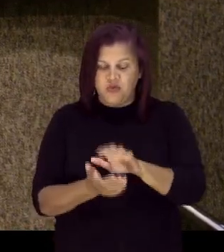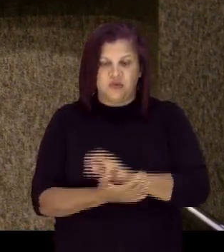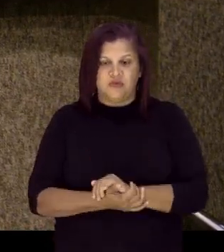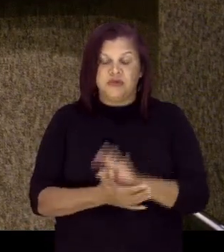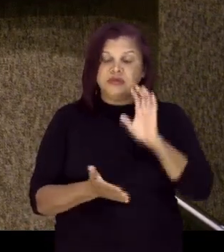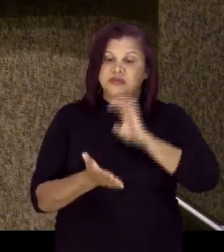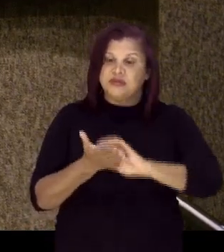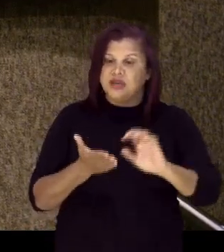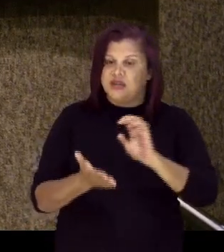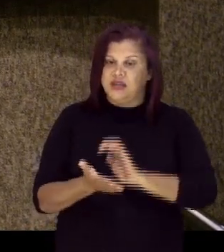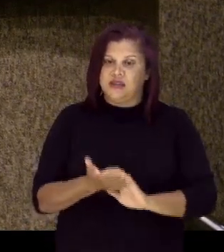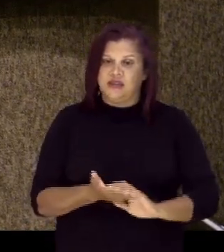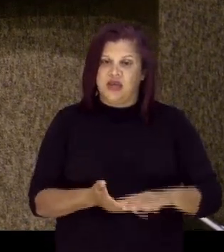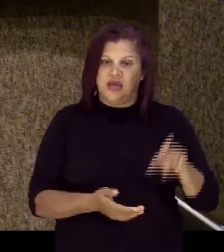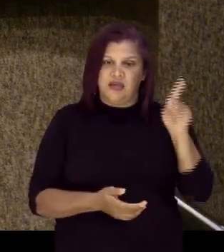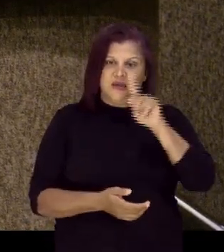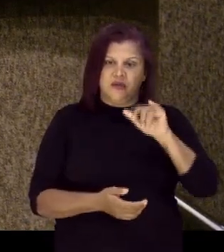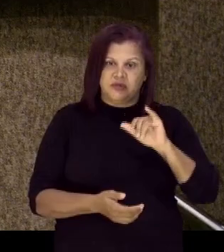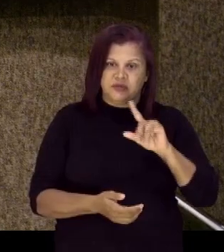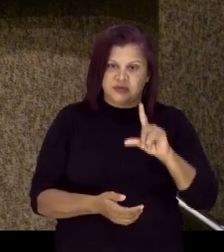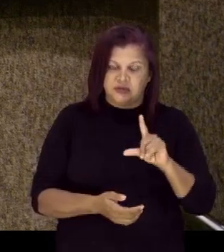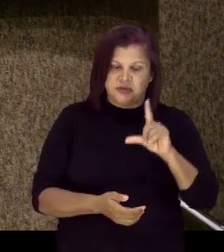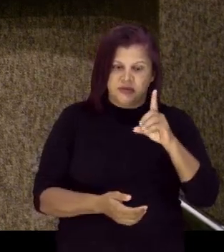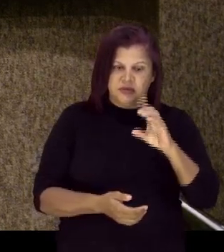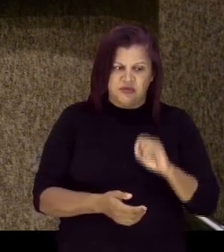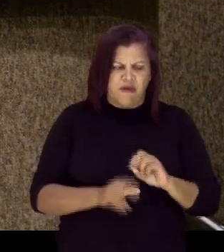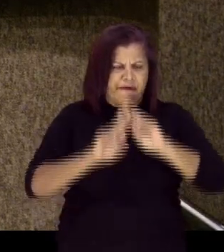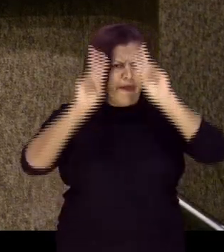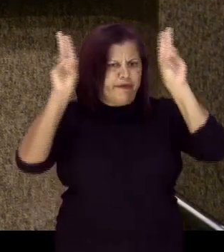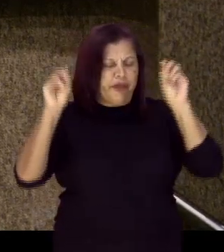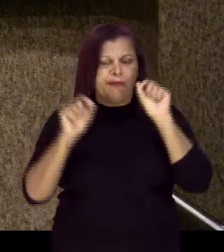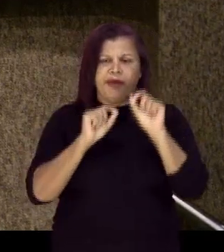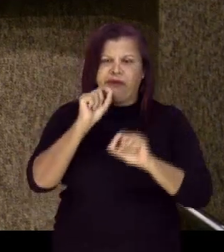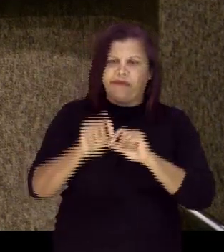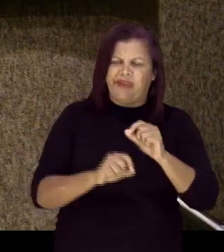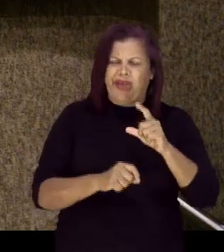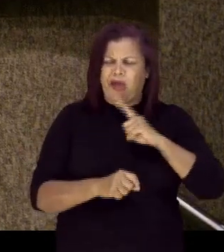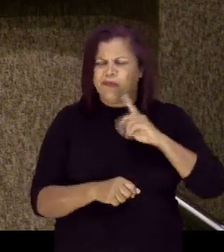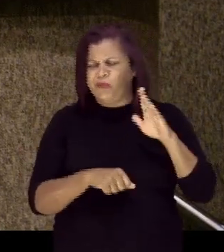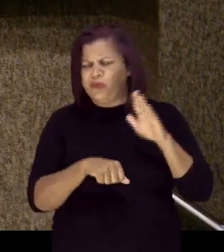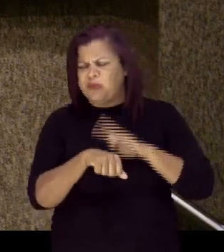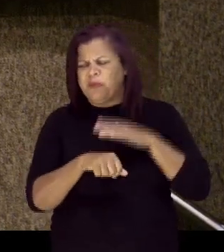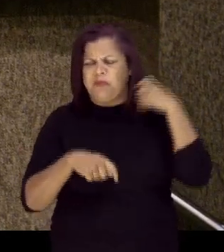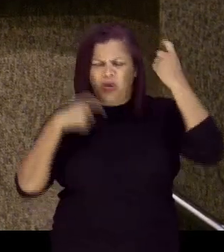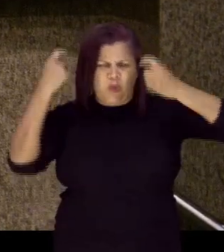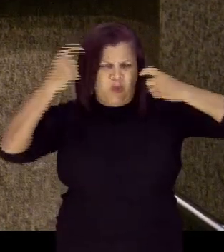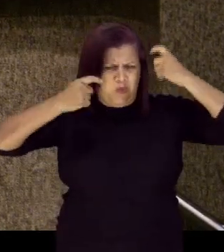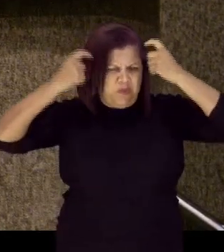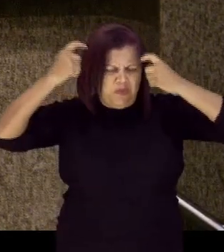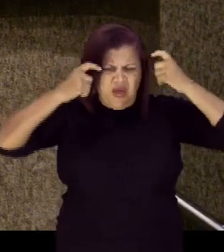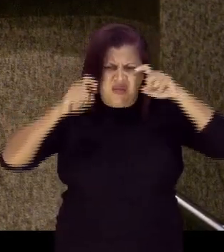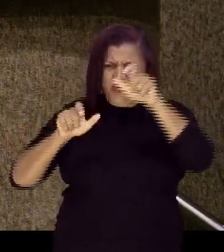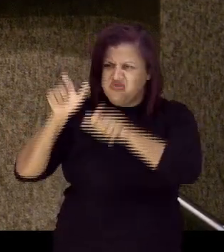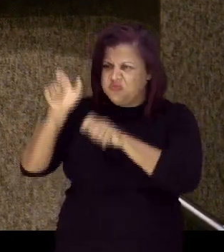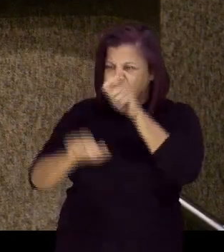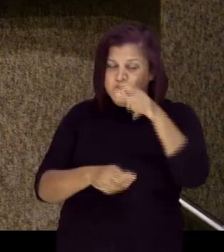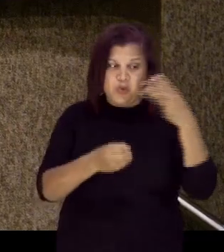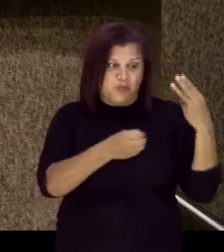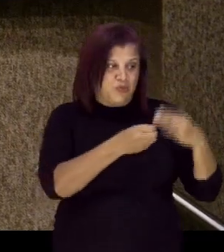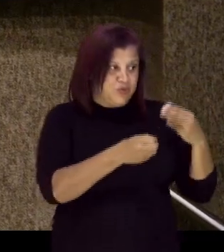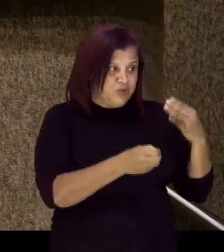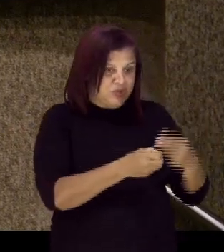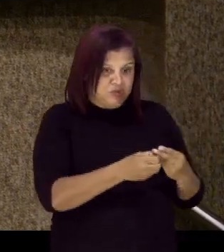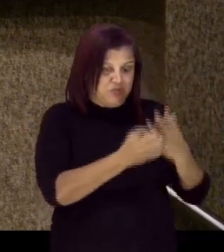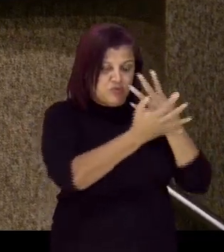secretária Zilda, falar de um tema que tem há muito tempo preocupado as pessoas e os municípios do